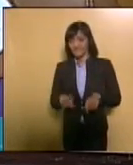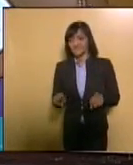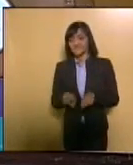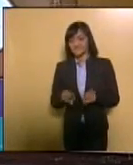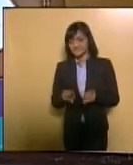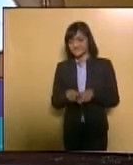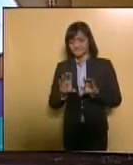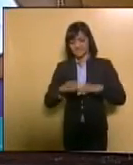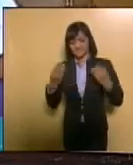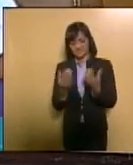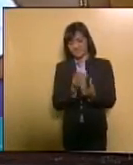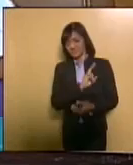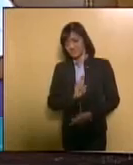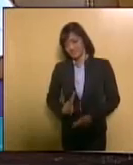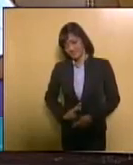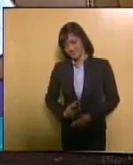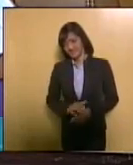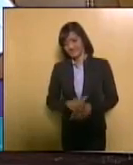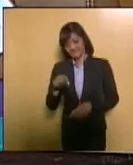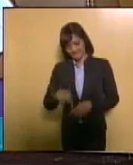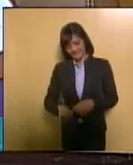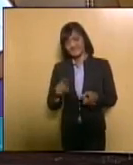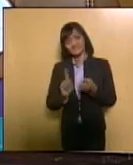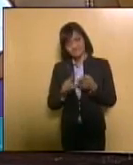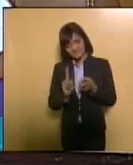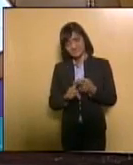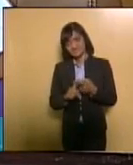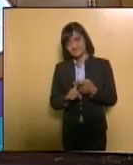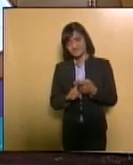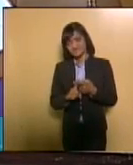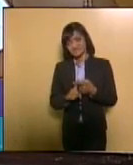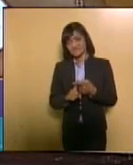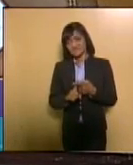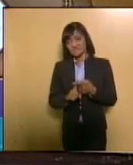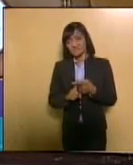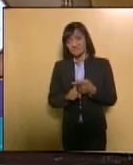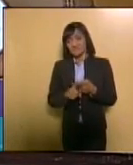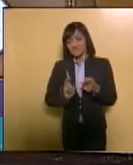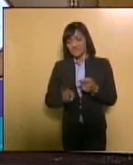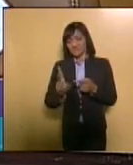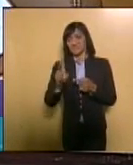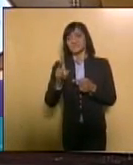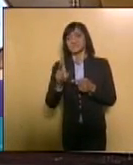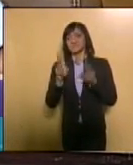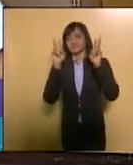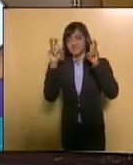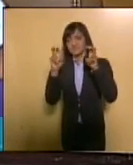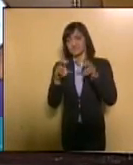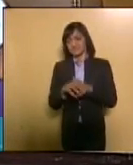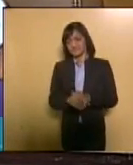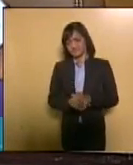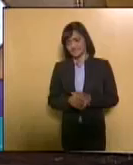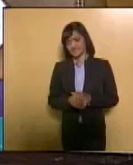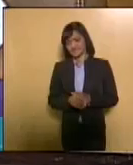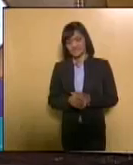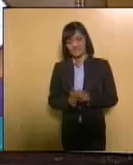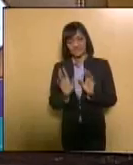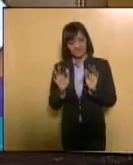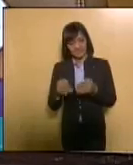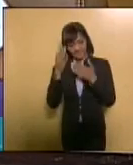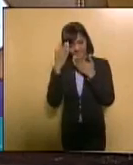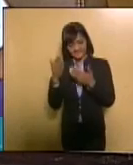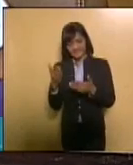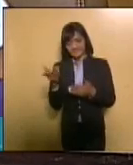lá pra Câmara de Vereadores Quem sabe aqui também para que a gente não deixe morrer esse assunto né então Eh eu quero finalizar